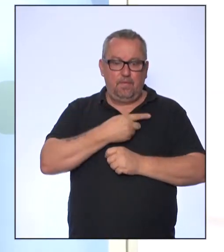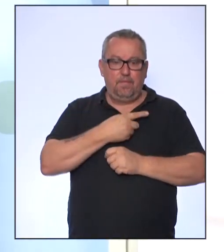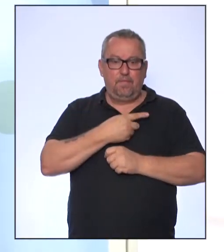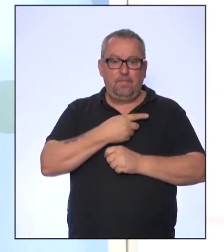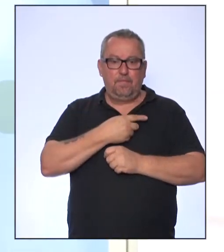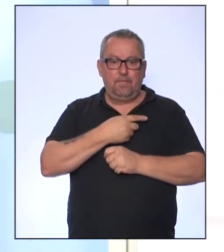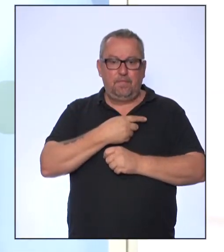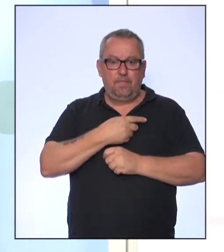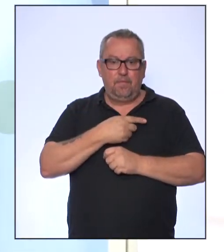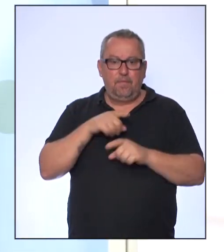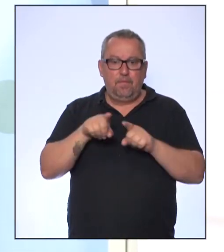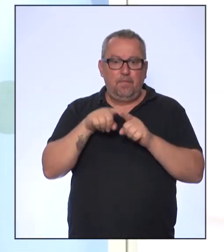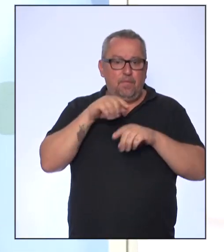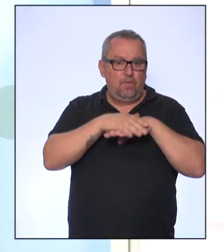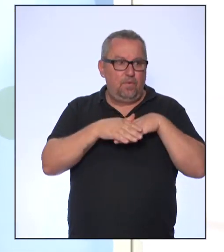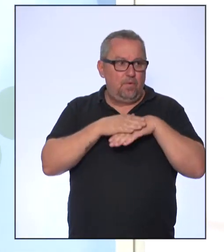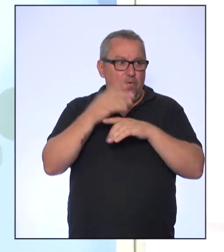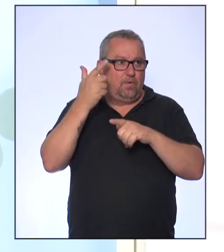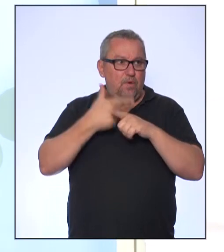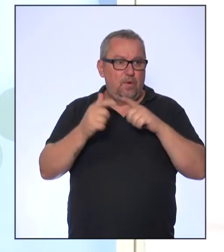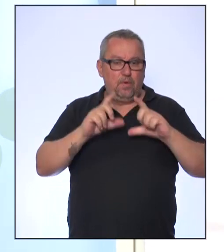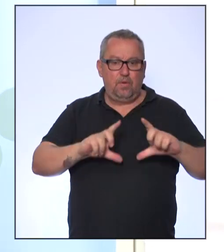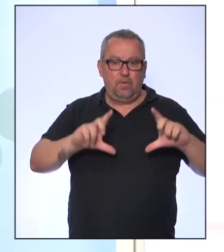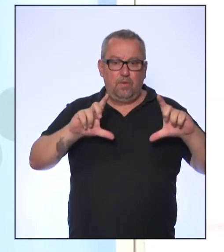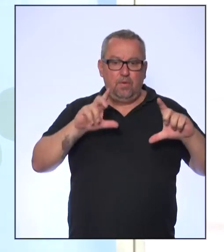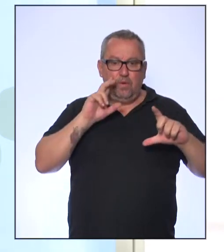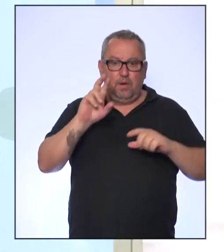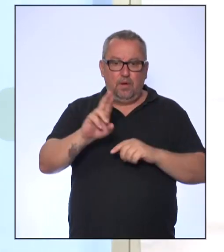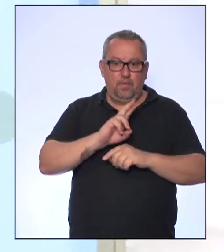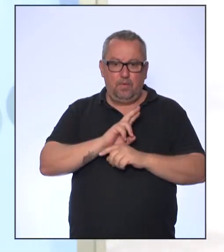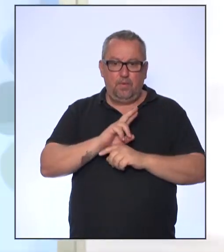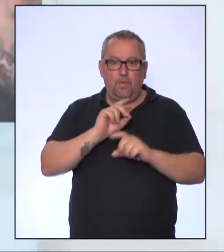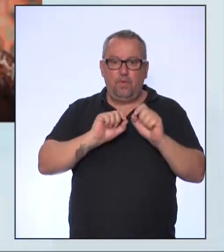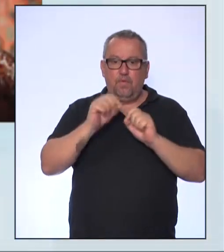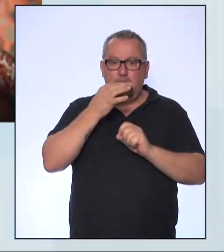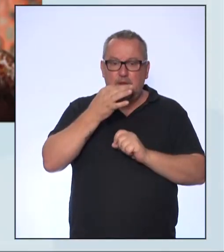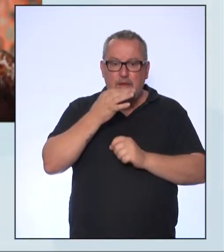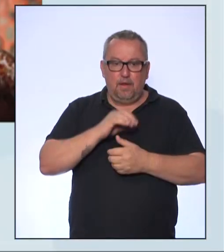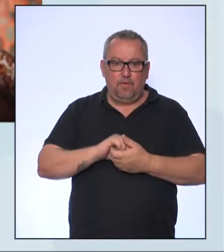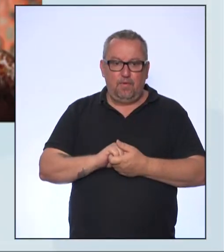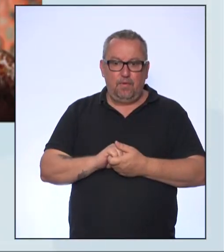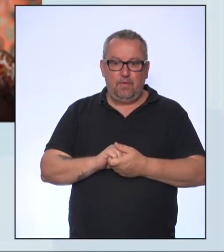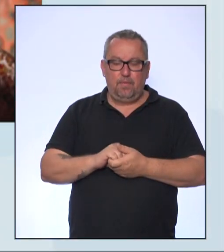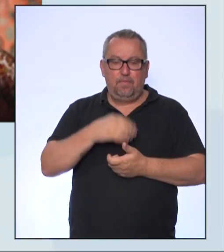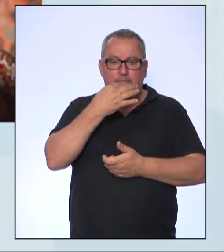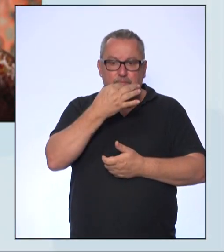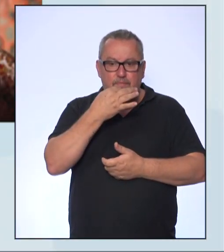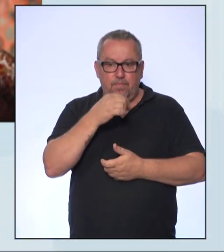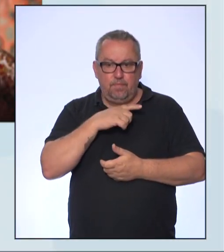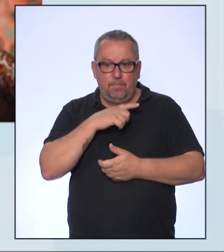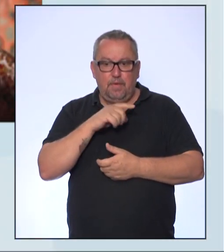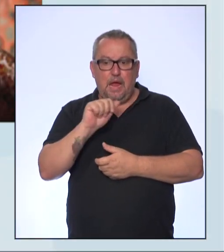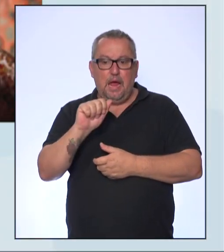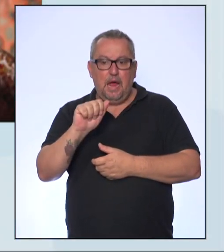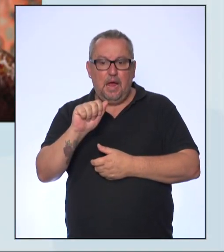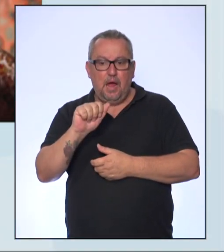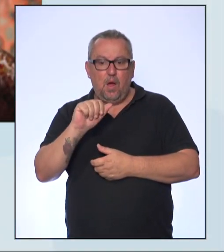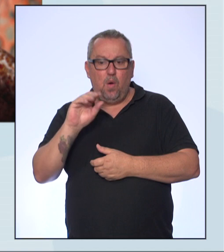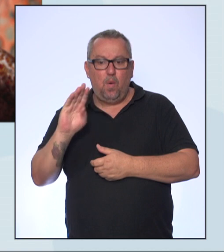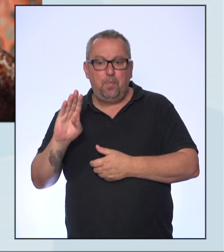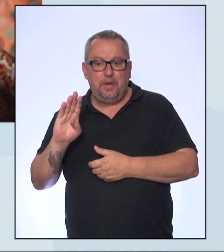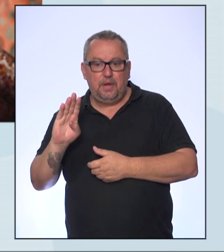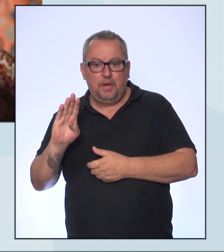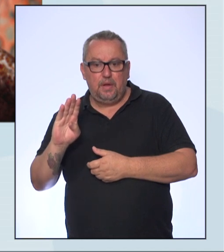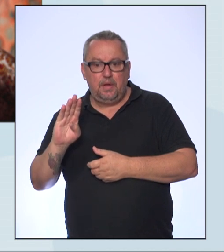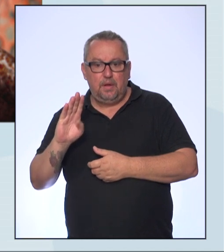vamos conversando sobre a imagem. Então, vamos lá, respondam. O que vocês acham? Vocês acham que é na imagem A ou na imagem